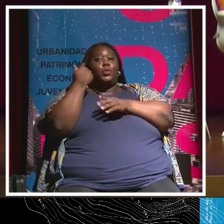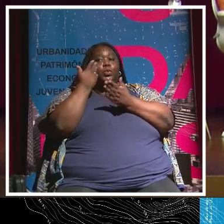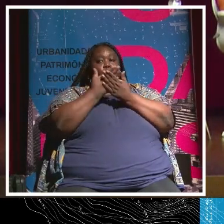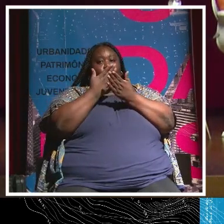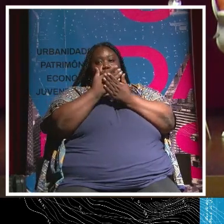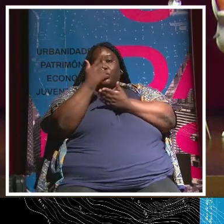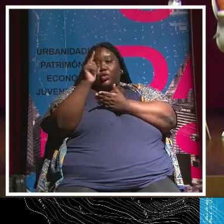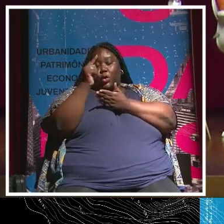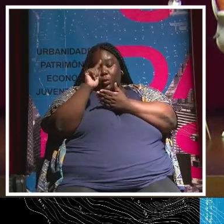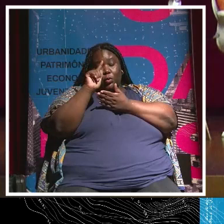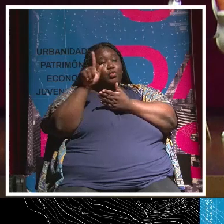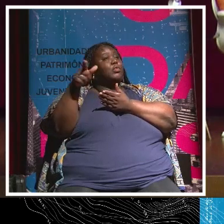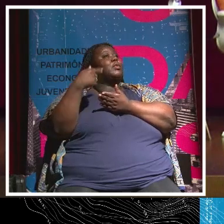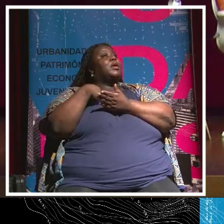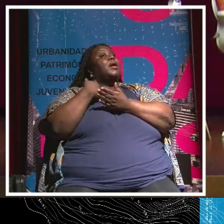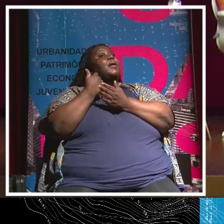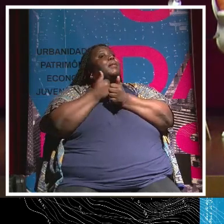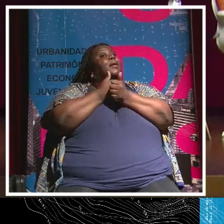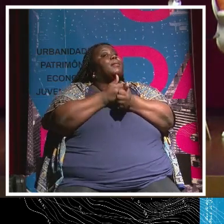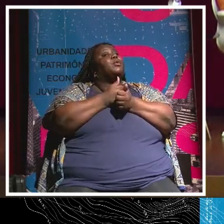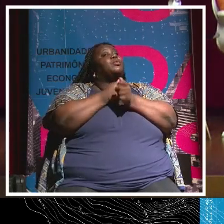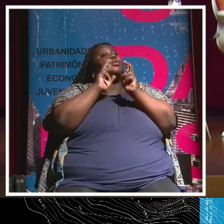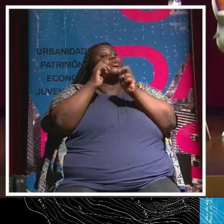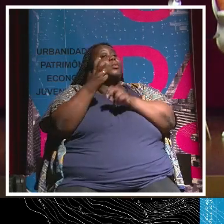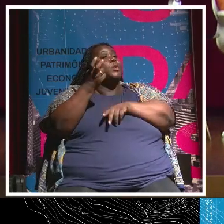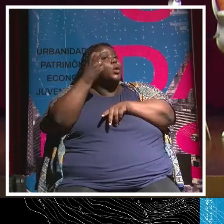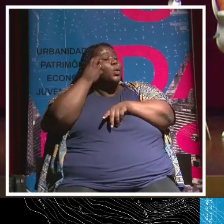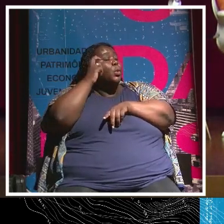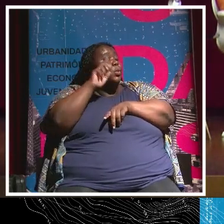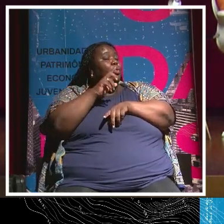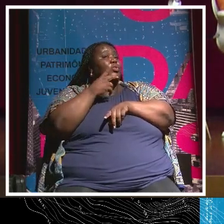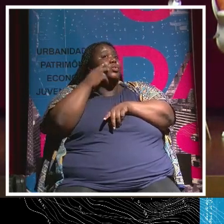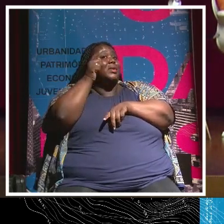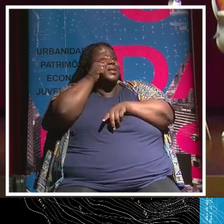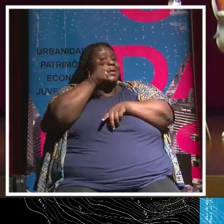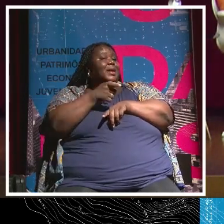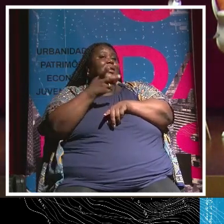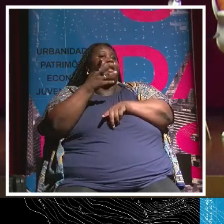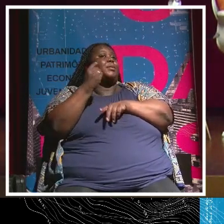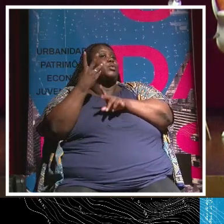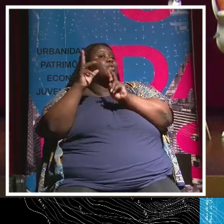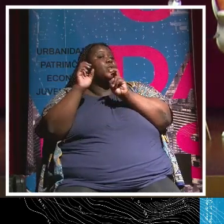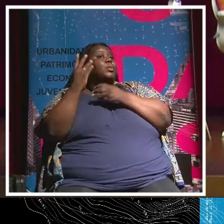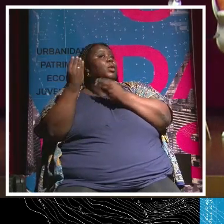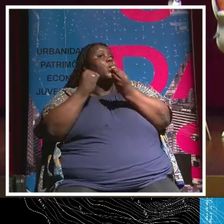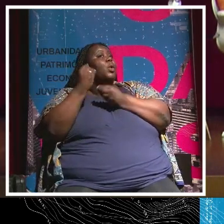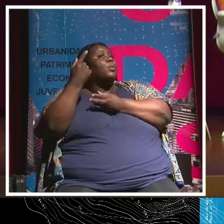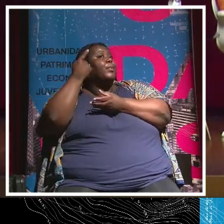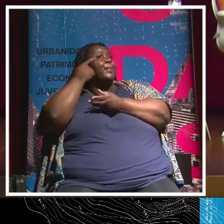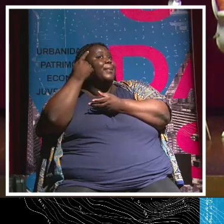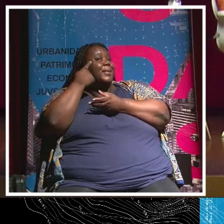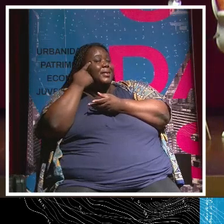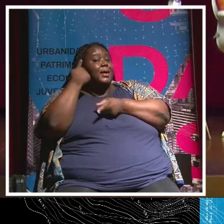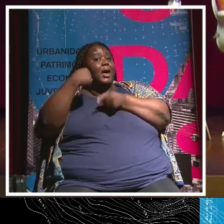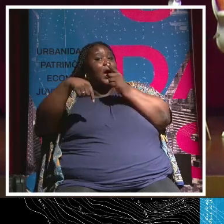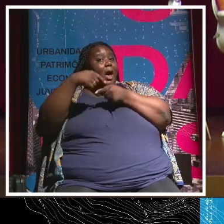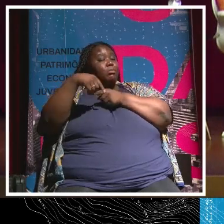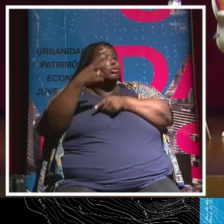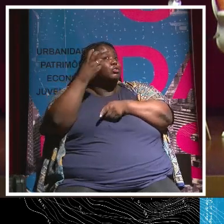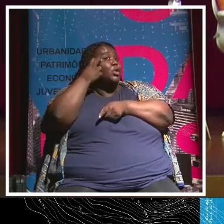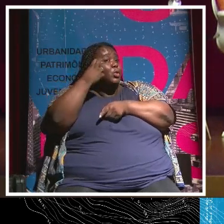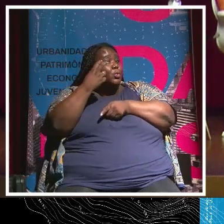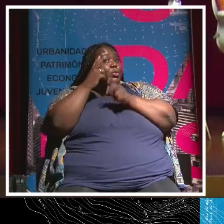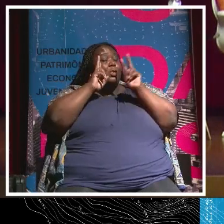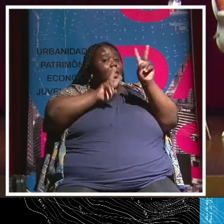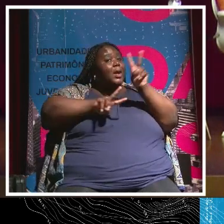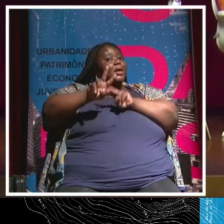aproximei das discussões aí sobre a política cultural, me interessei muito sobre como pensar a política cultural na